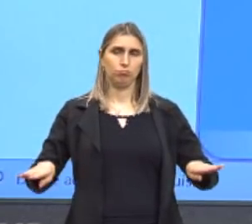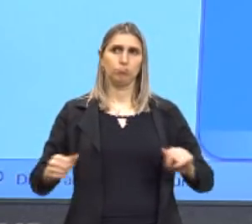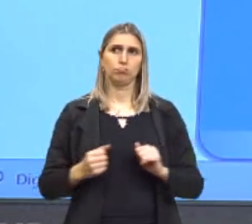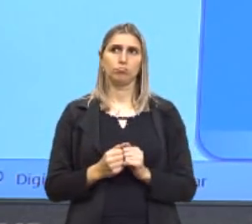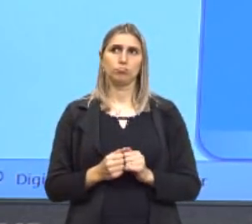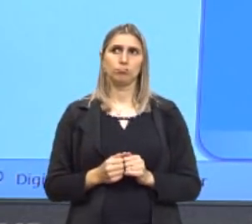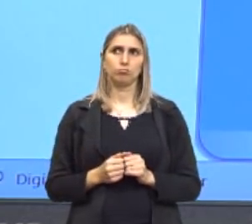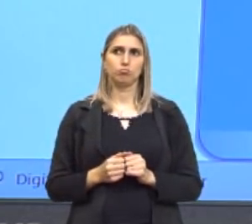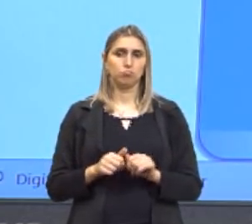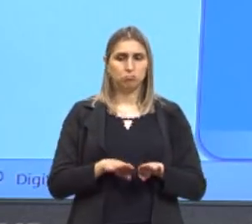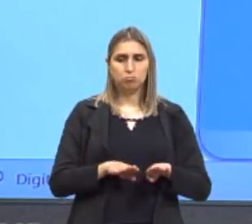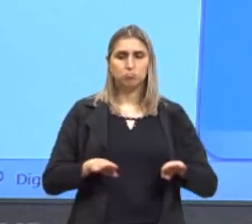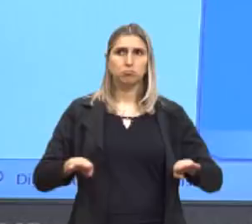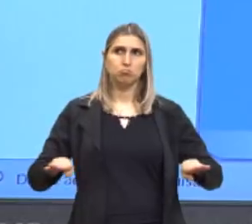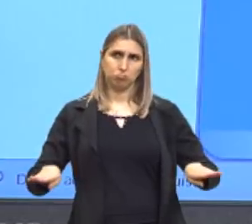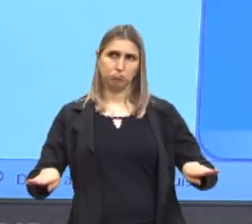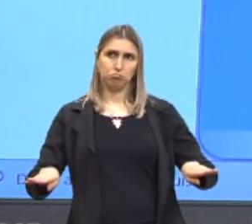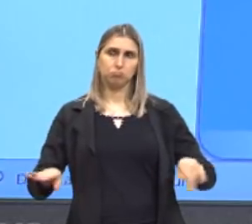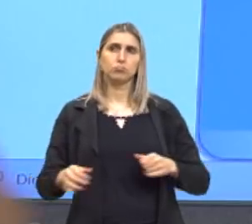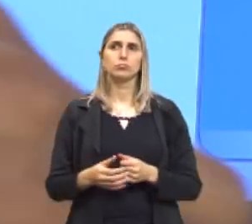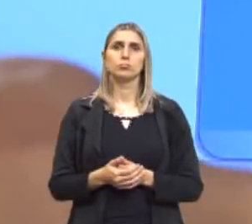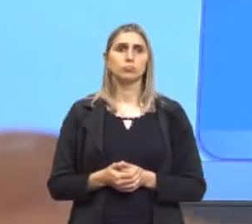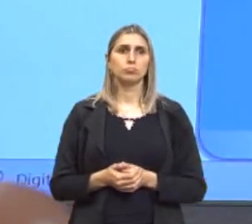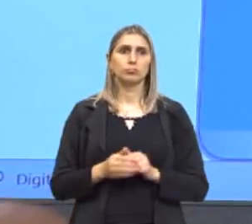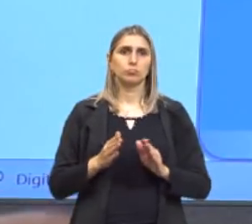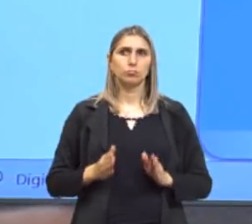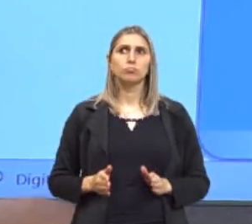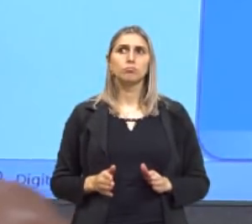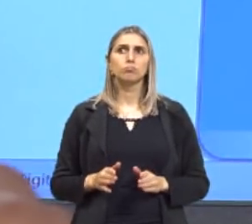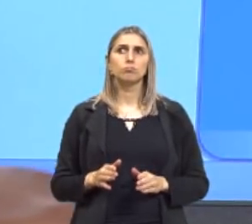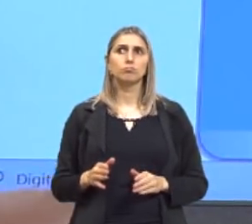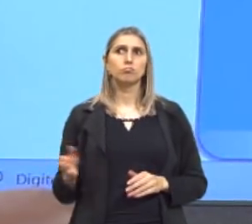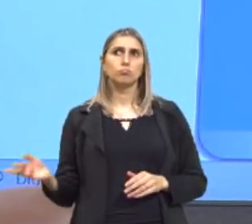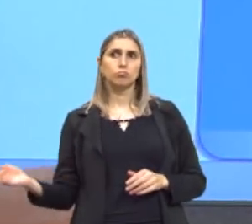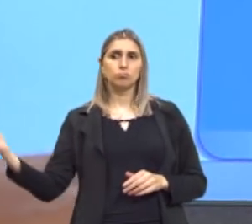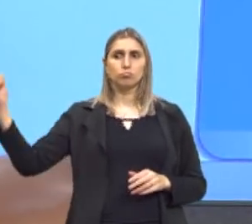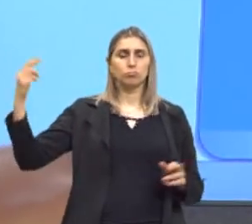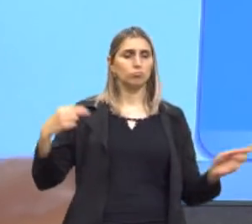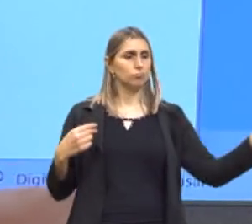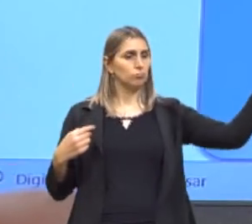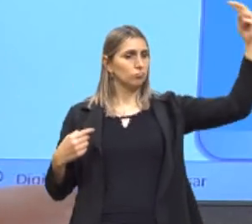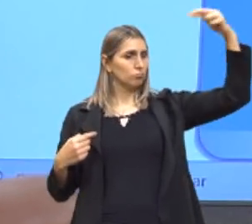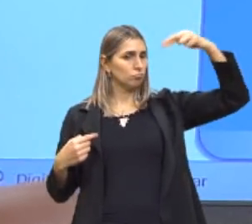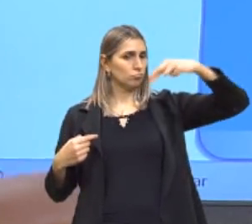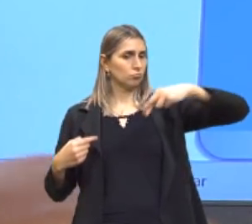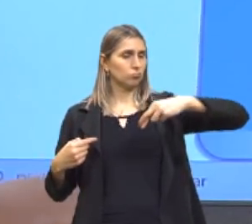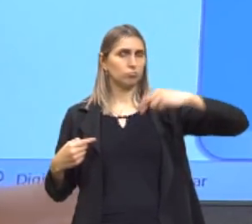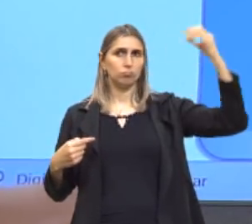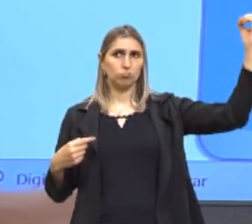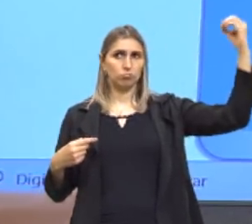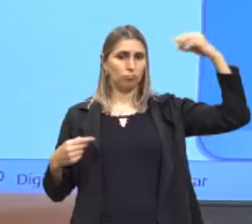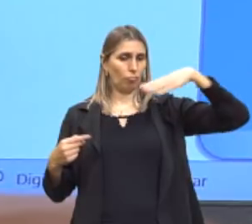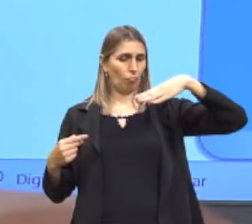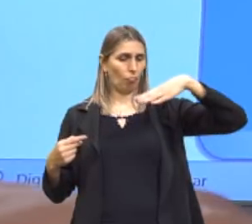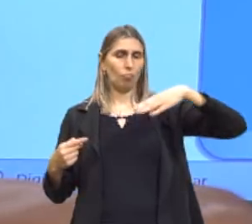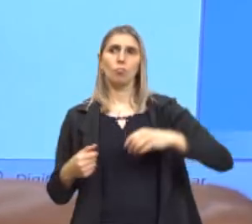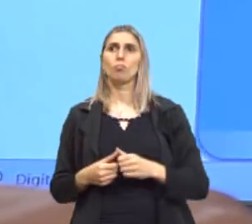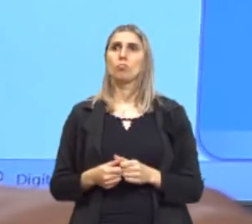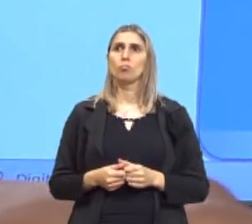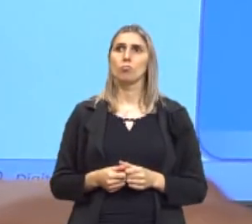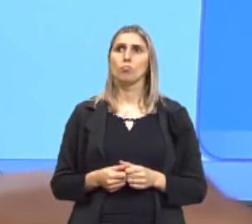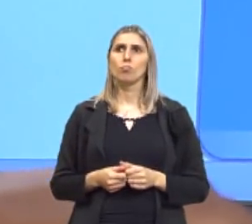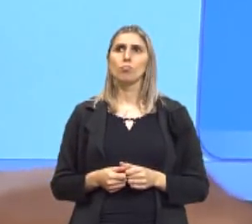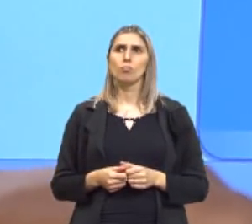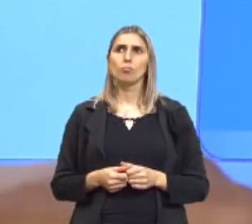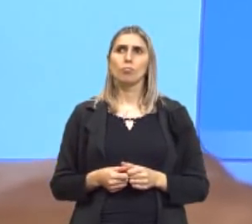né, ou seja, paralelo ao chão, ao solo, e nós temos um raio de luz emitido por um laser. Então, eu vou aumentar. Aqui nós